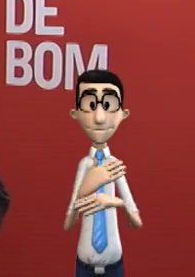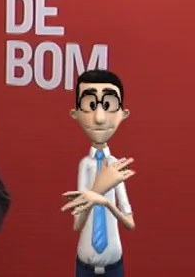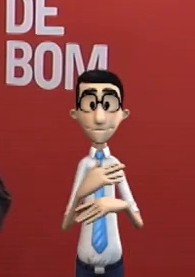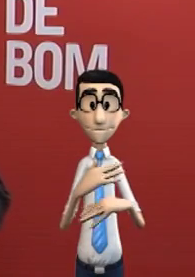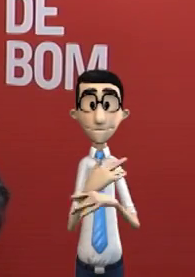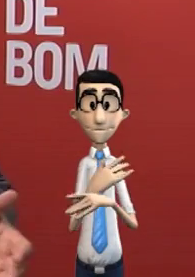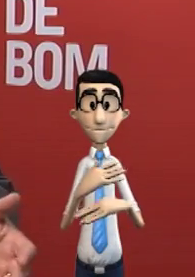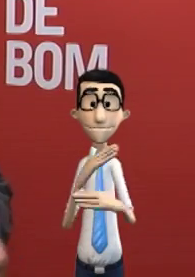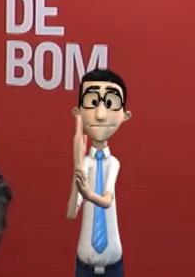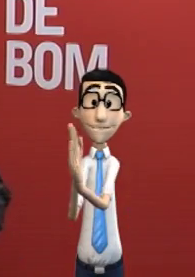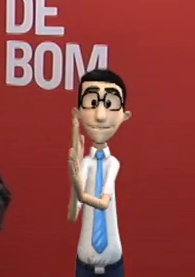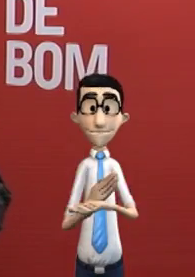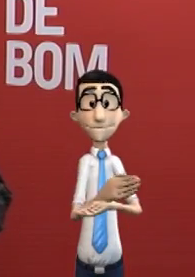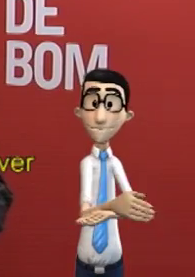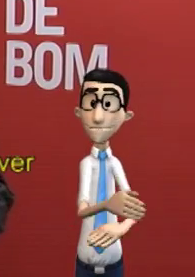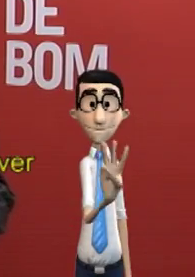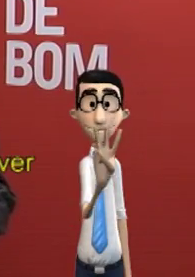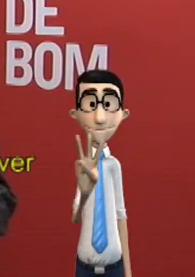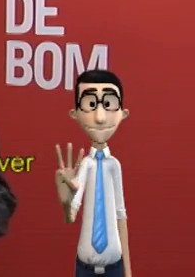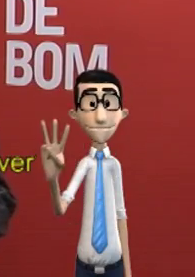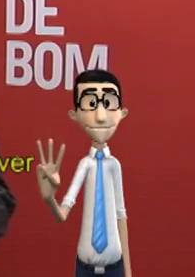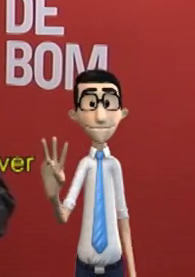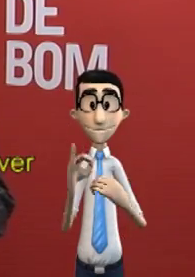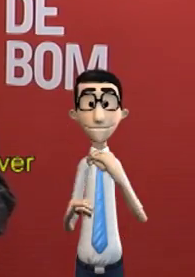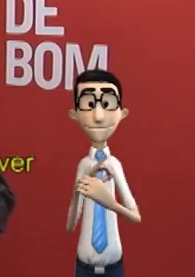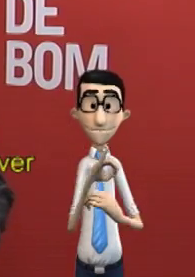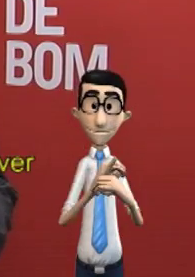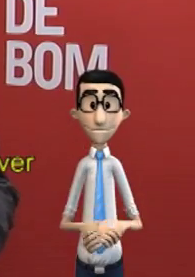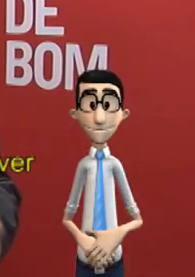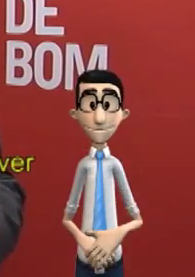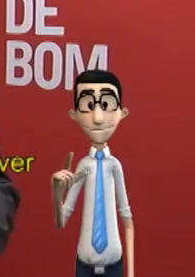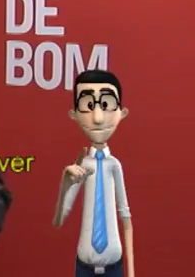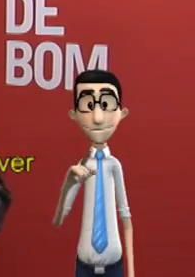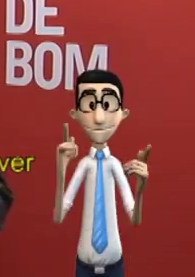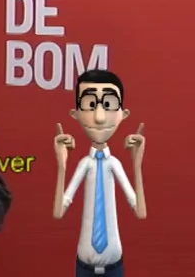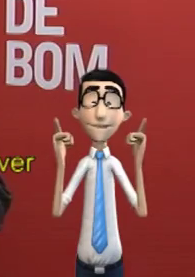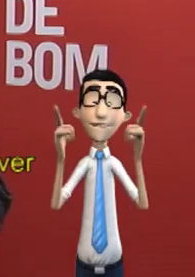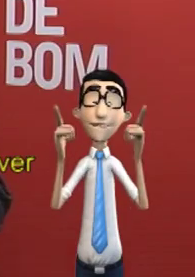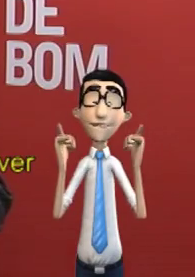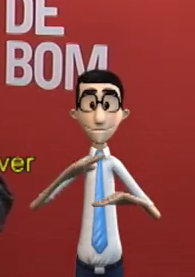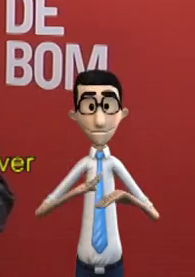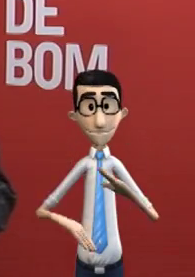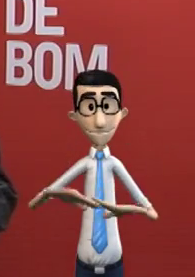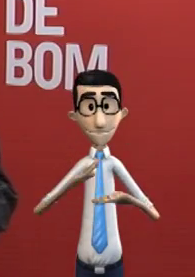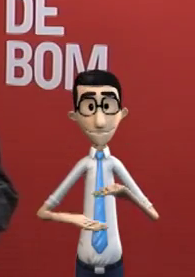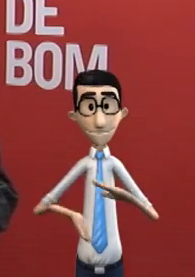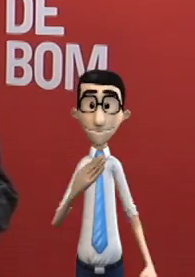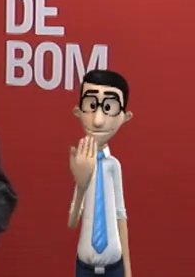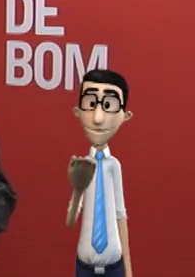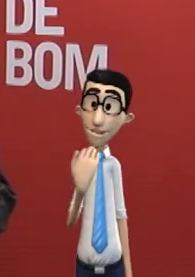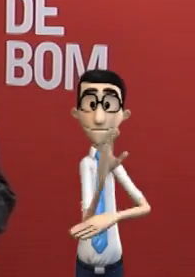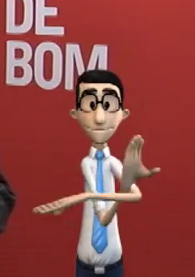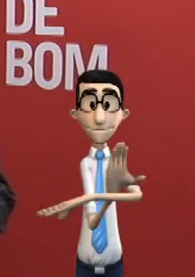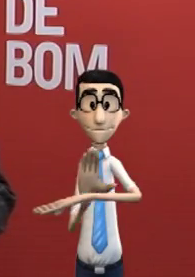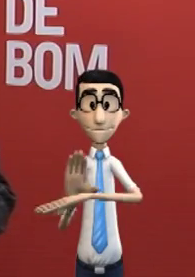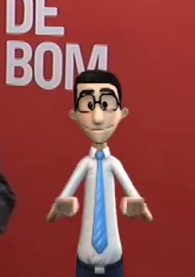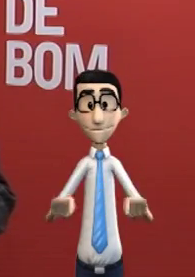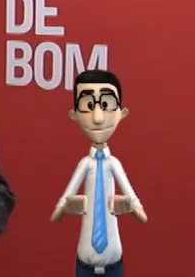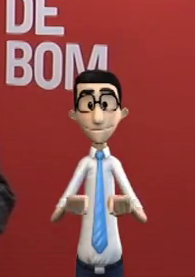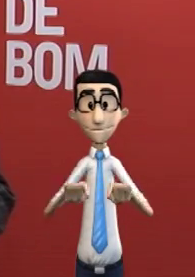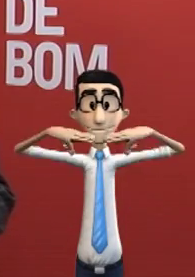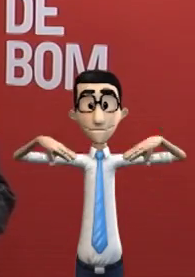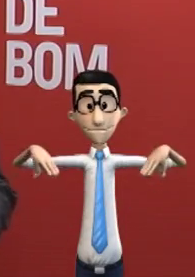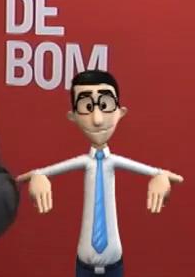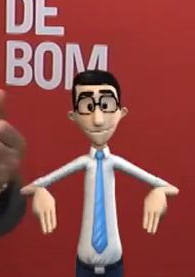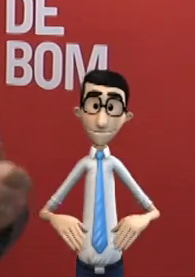em nossa cidade. Aproveite, acesse o site visitesaopaulo.com e descubra tudo que a cidade pode lhe oferecer. Entretenimento, gastronomia,